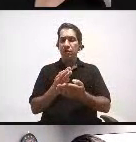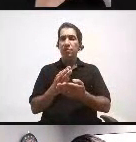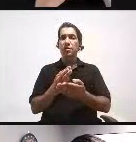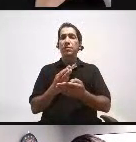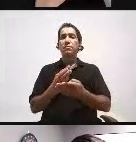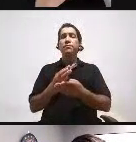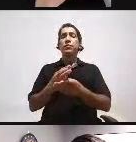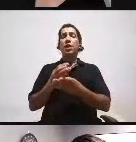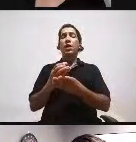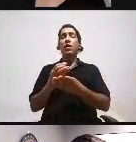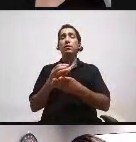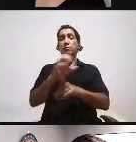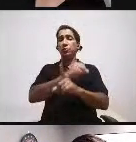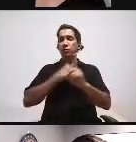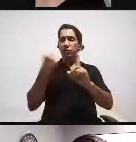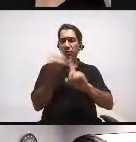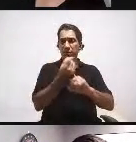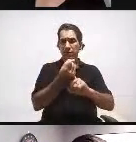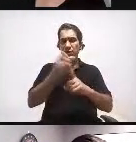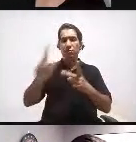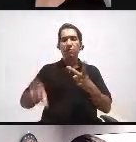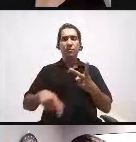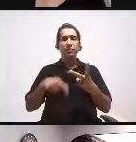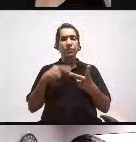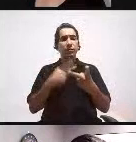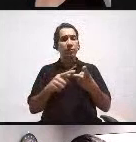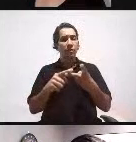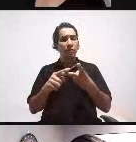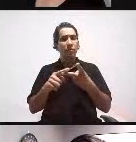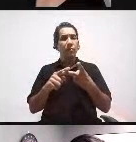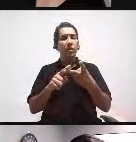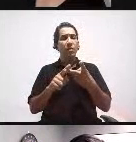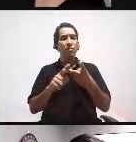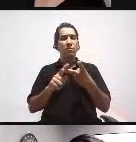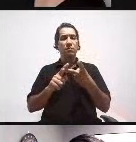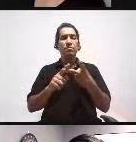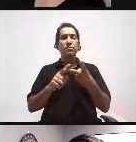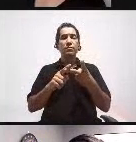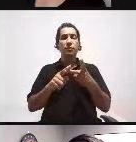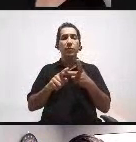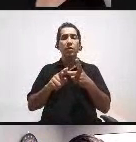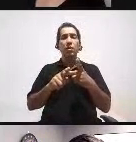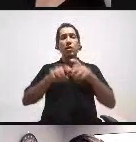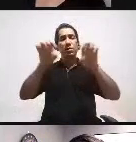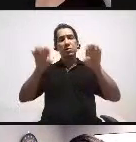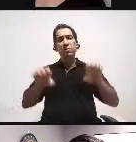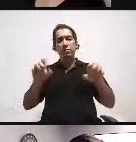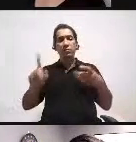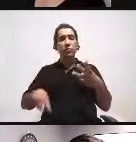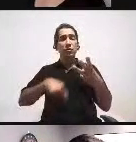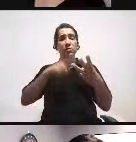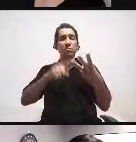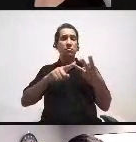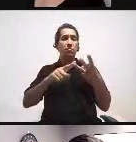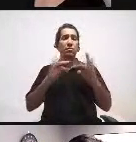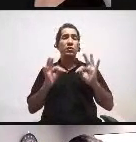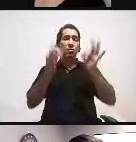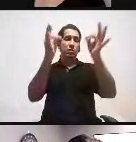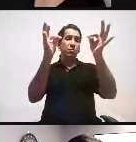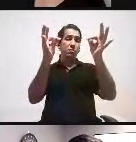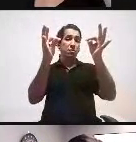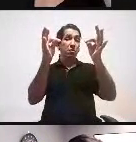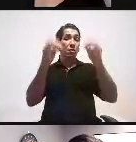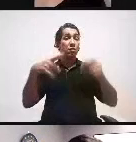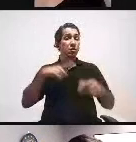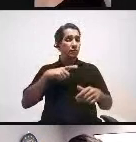chegar no tecnológico. O que a maioria das empresas estão fazendo de forma equivocada é começando pelo tecnológico. E